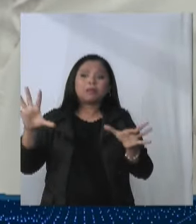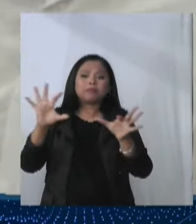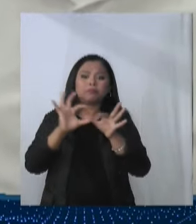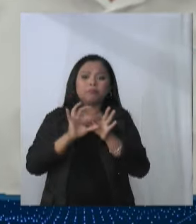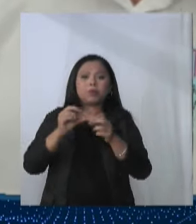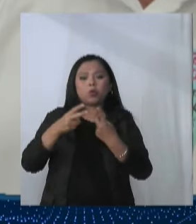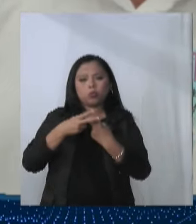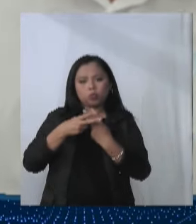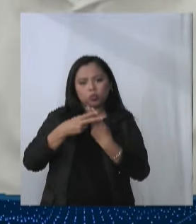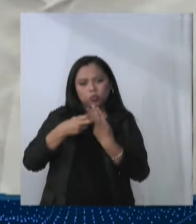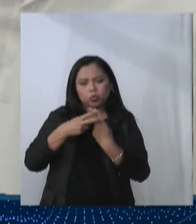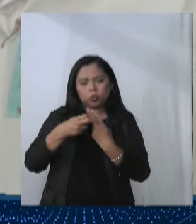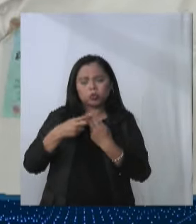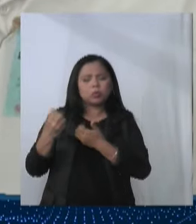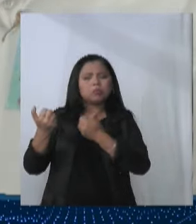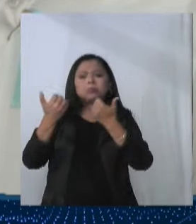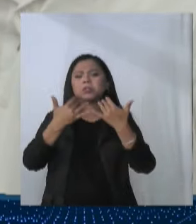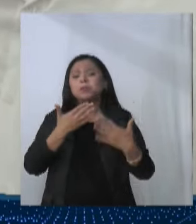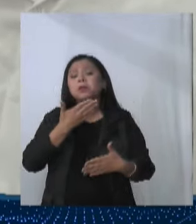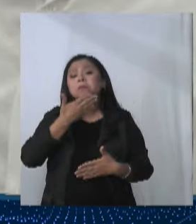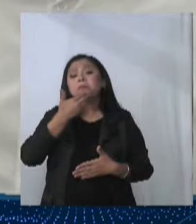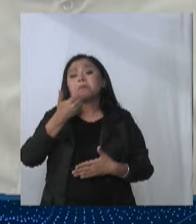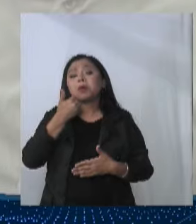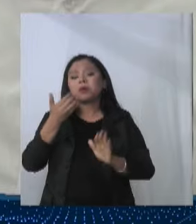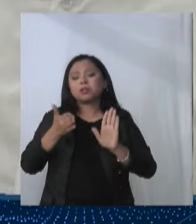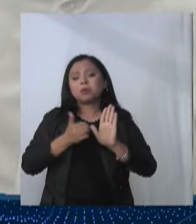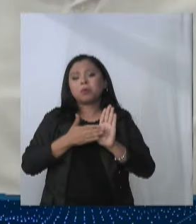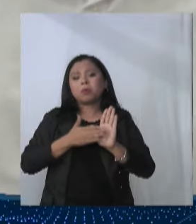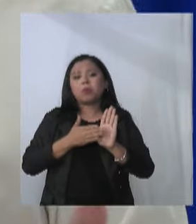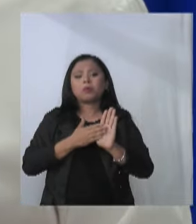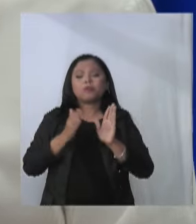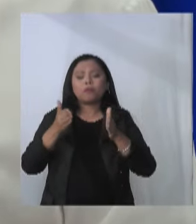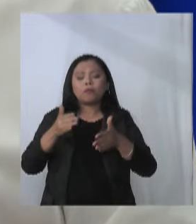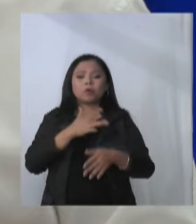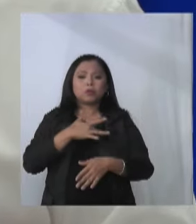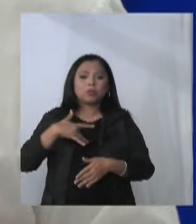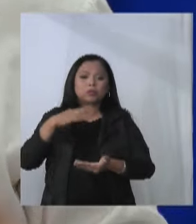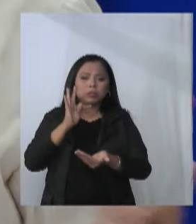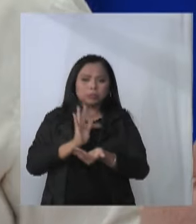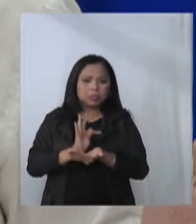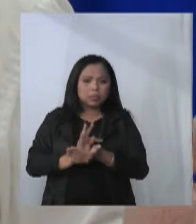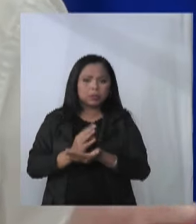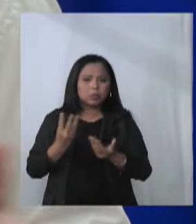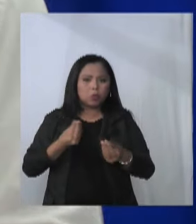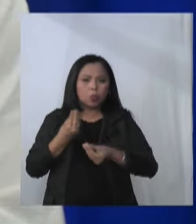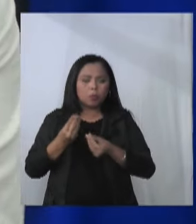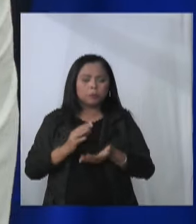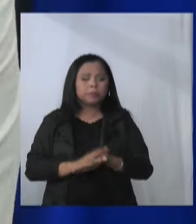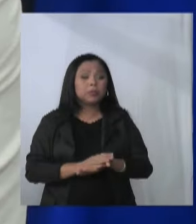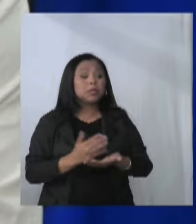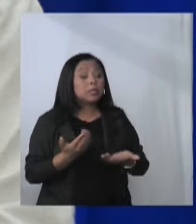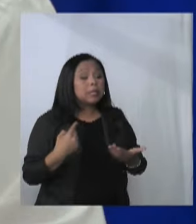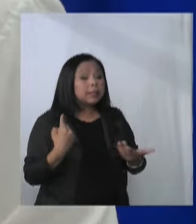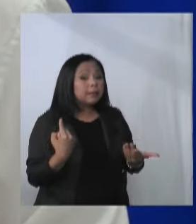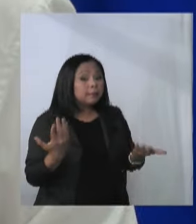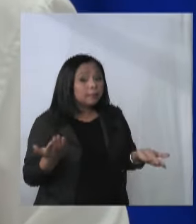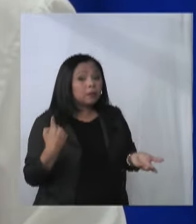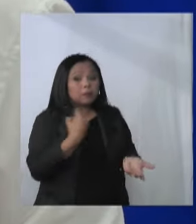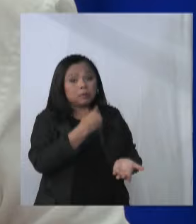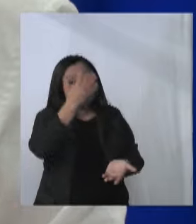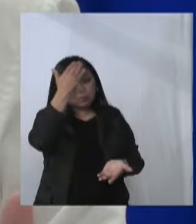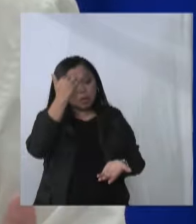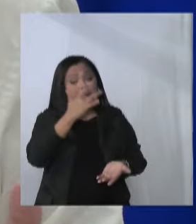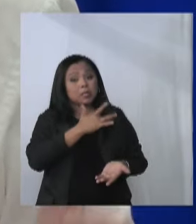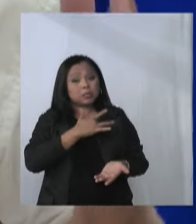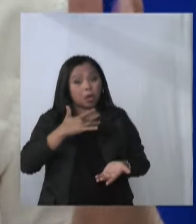explica melhor essa tua proposta para a saúde de Teresina. Bom, Tony, a gente sabe que a saúde de Teresina